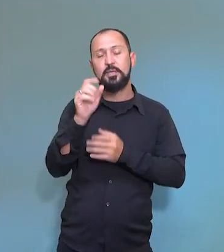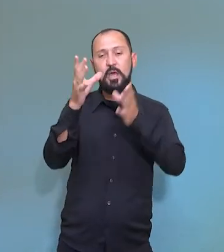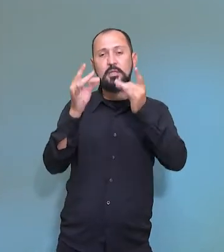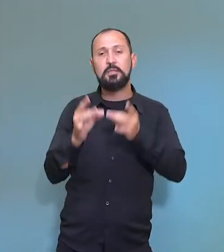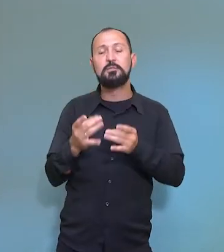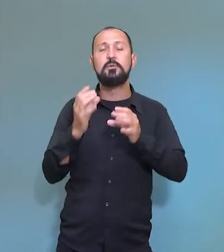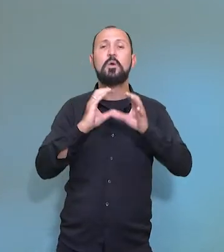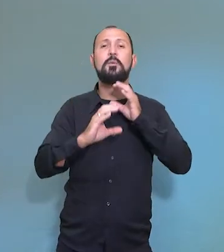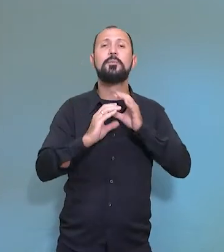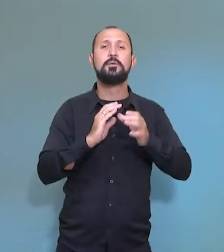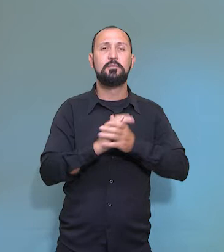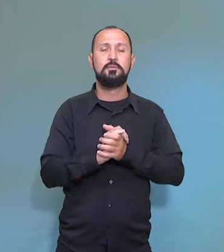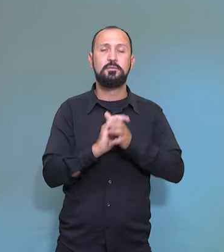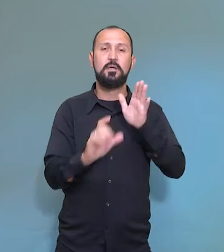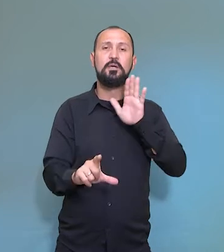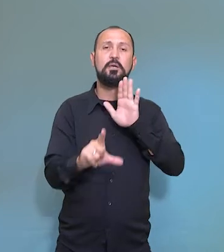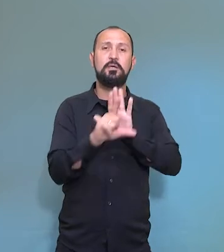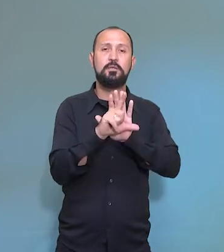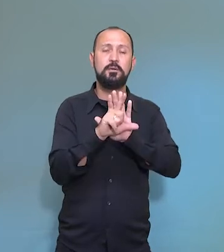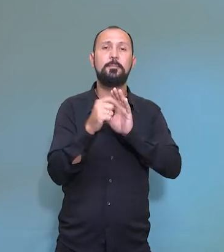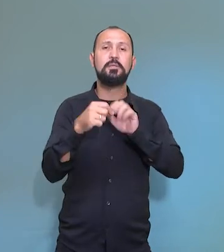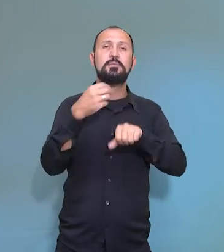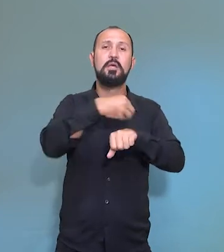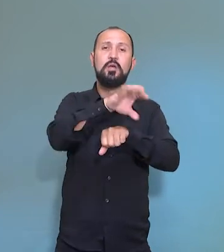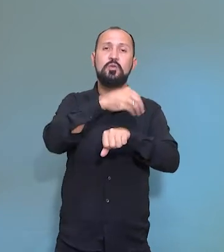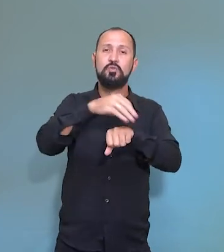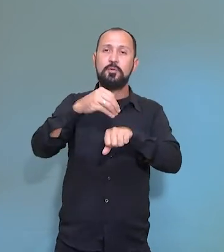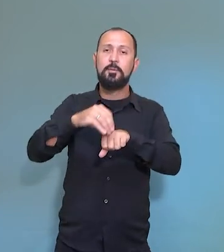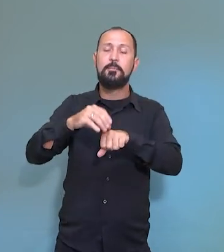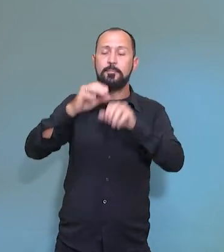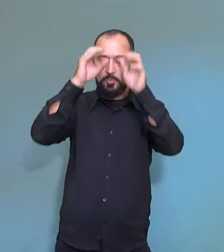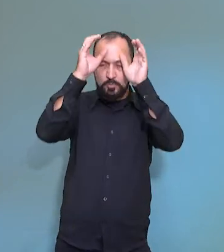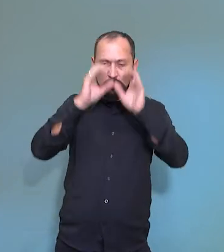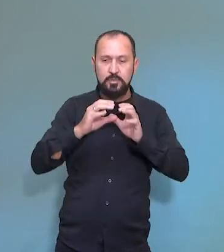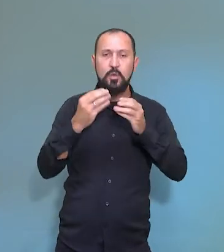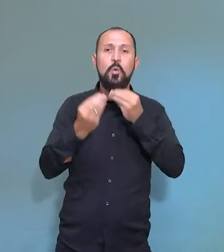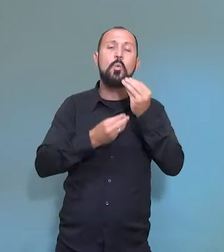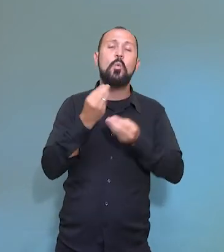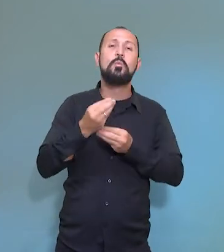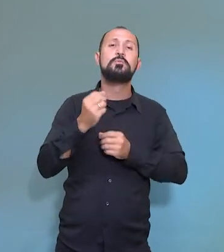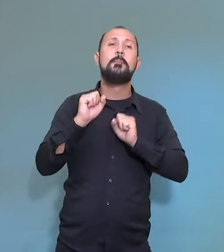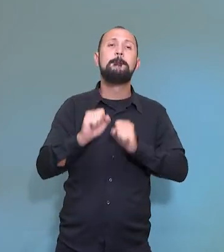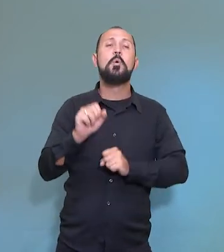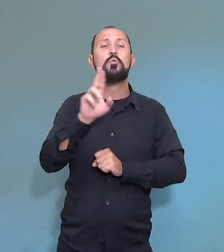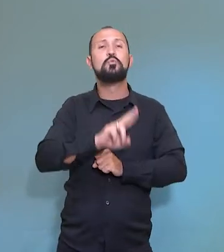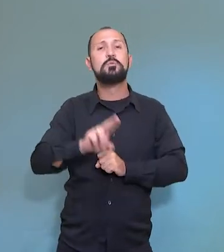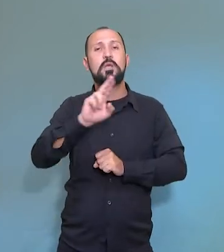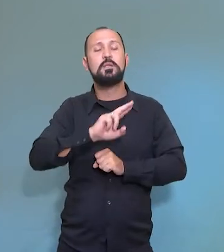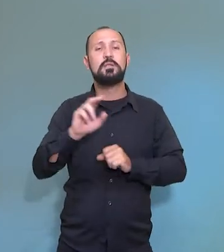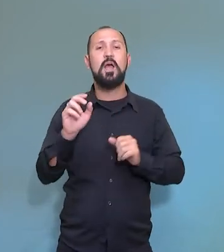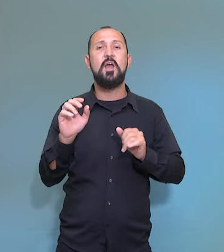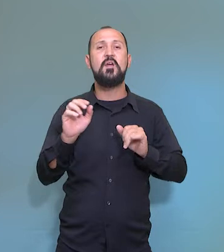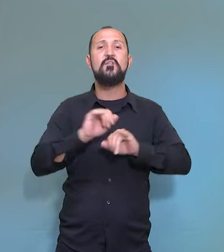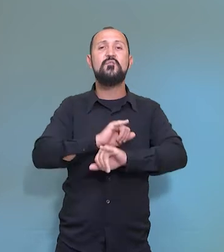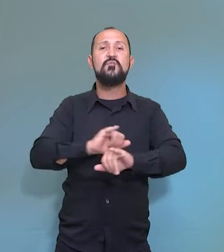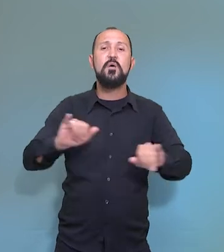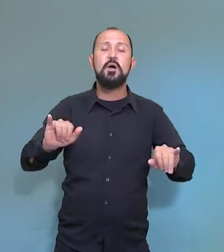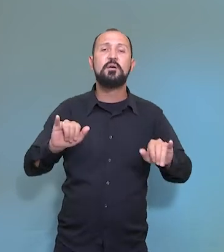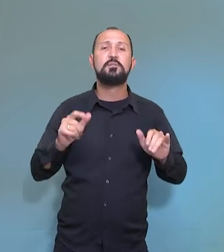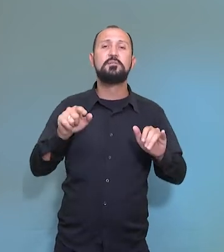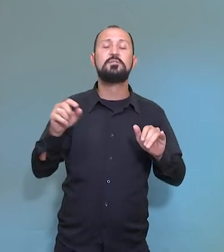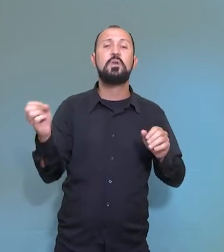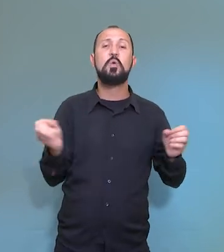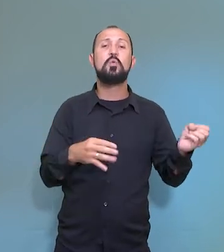sobre a questão da comunicação. Essa lei, ela tem que ser divulgada também para o cidadão? Como que a gente pode trabalhar essa informação